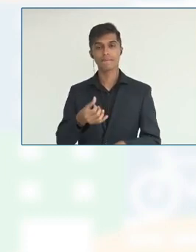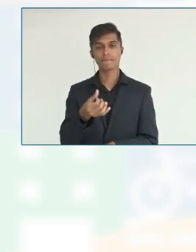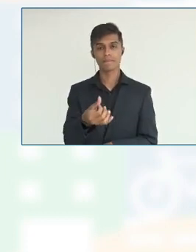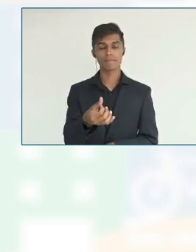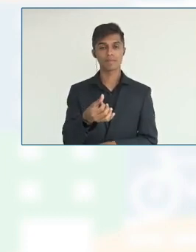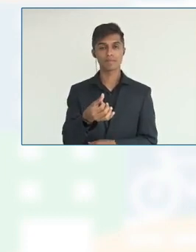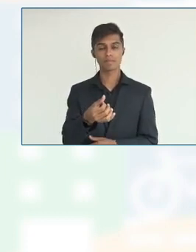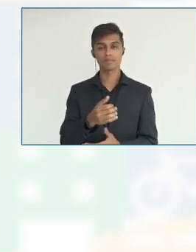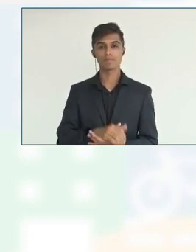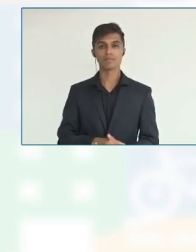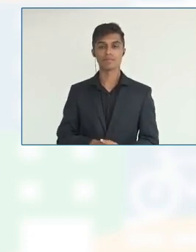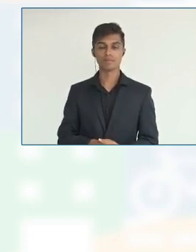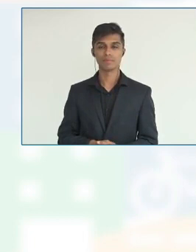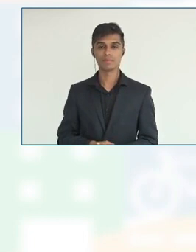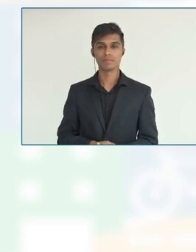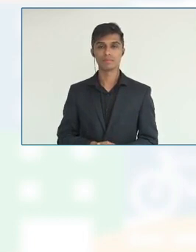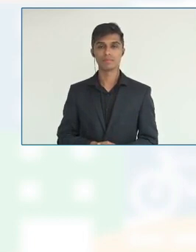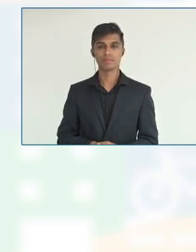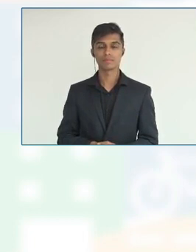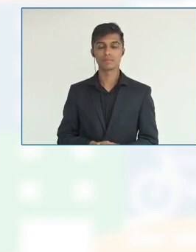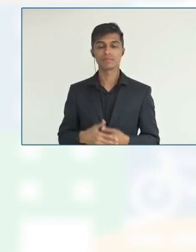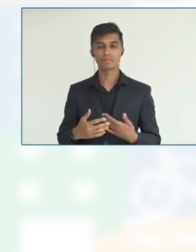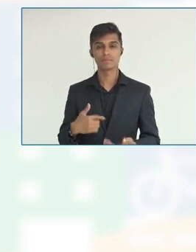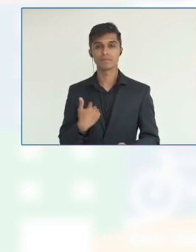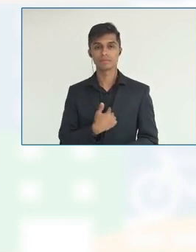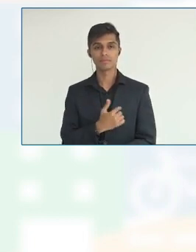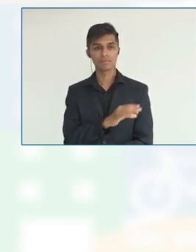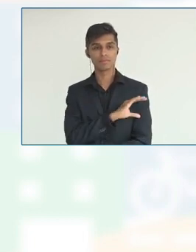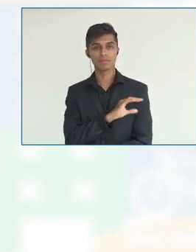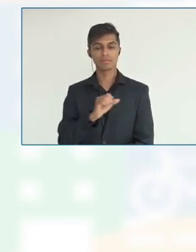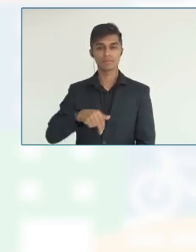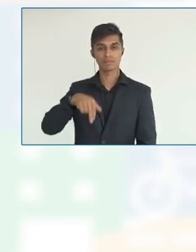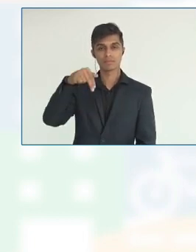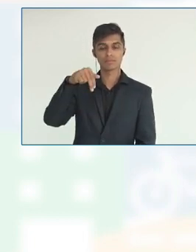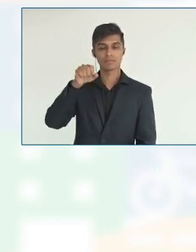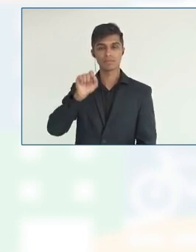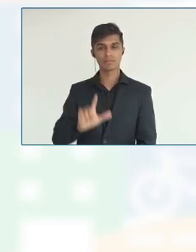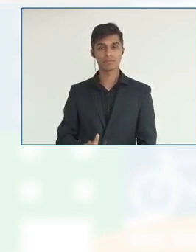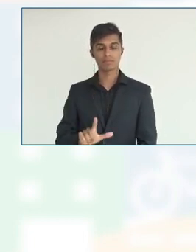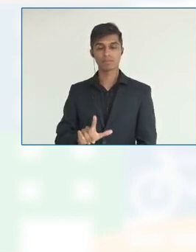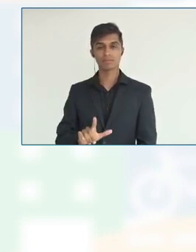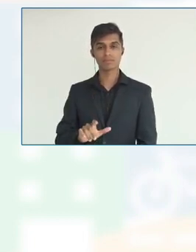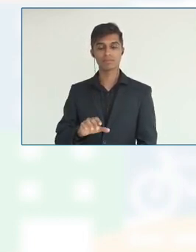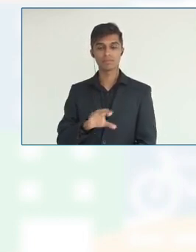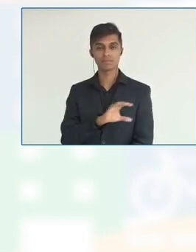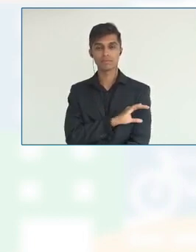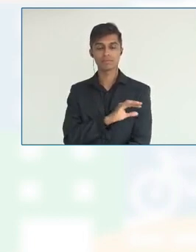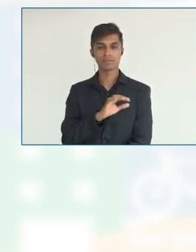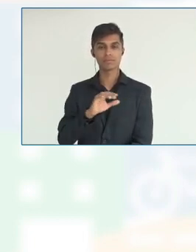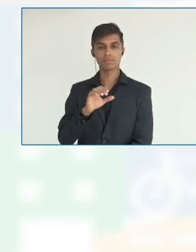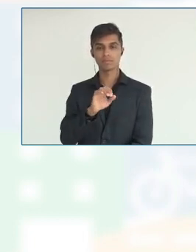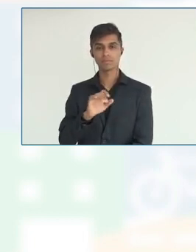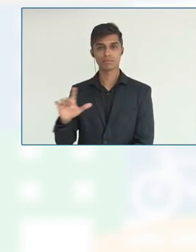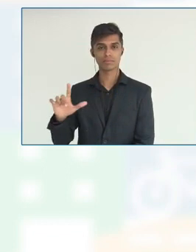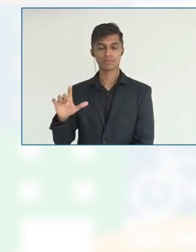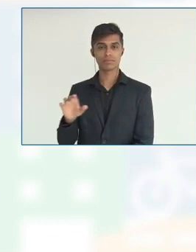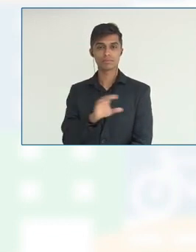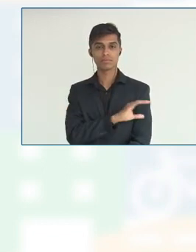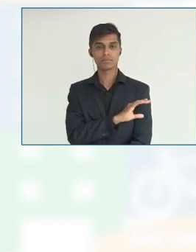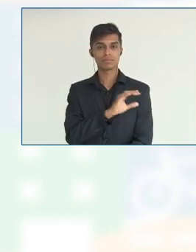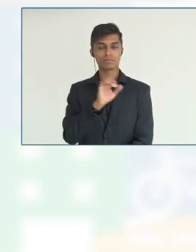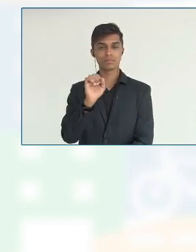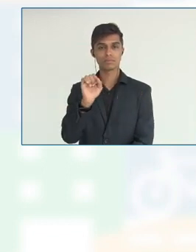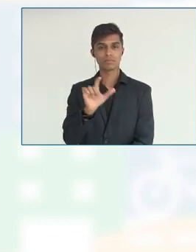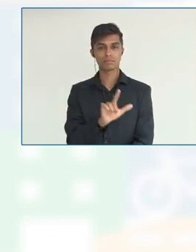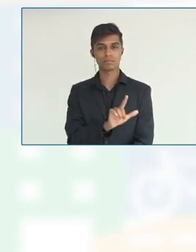coordenadorias regionais de saúde. Então, nós temos Coordenadoria Norte, Coordenadoria Sul, Coordenadoria Leste,